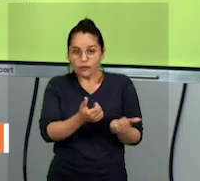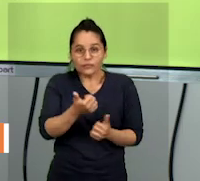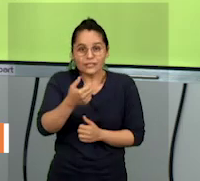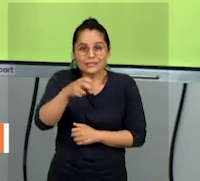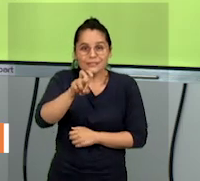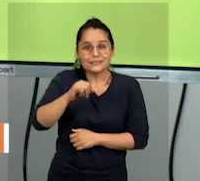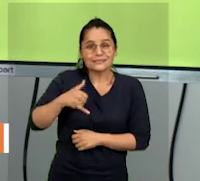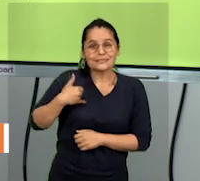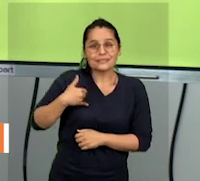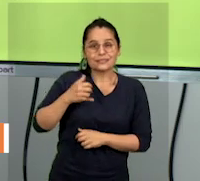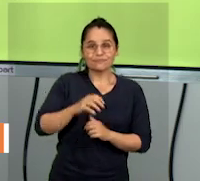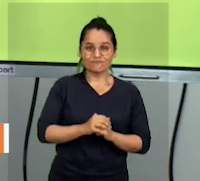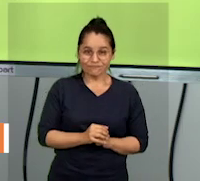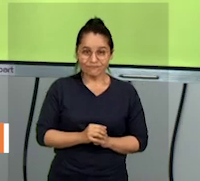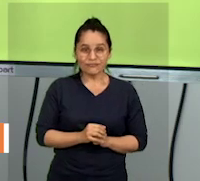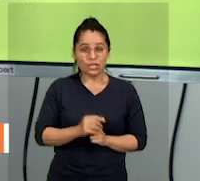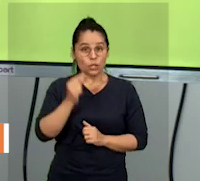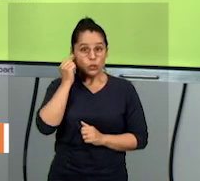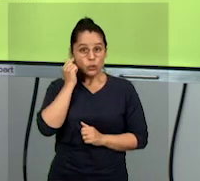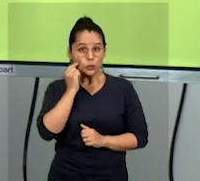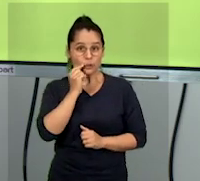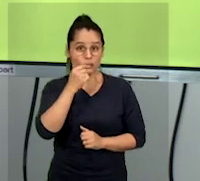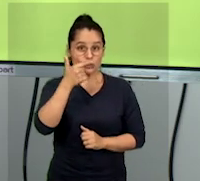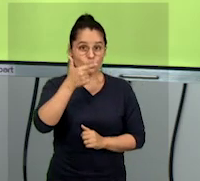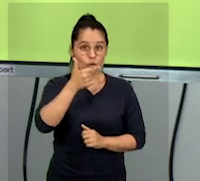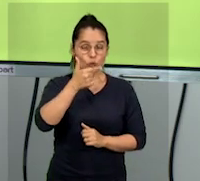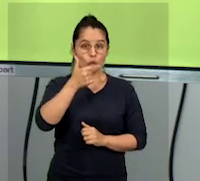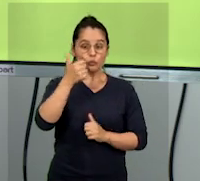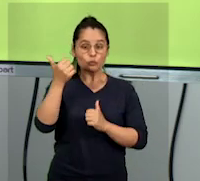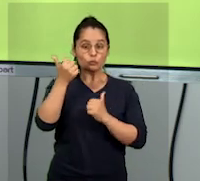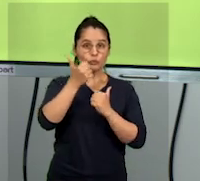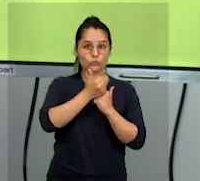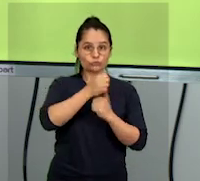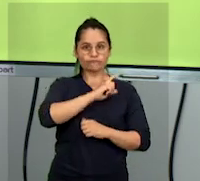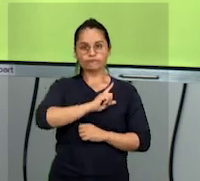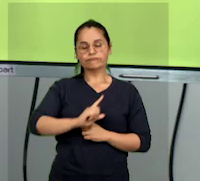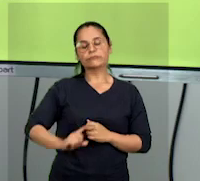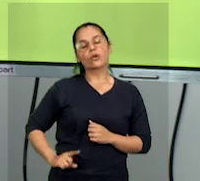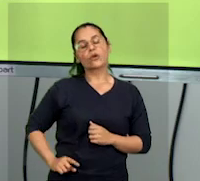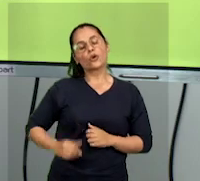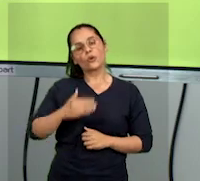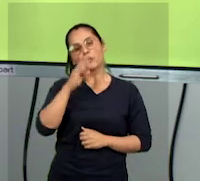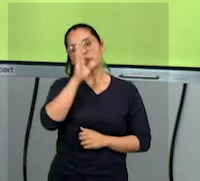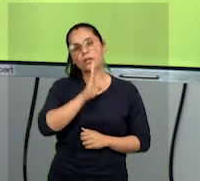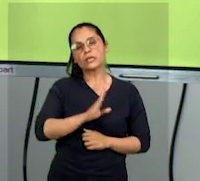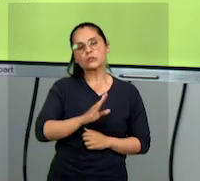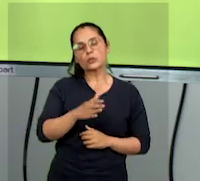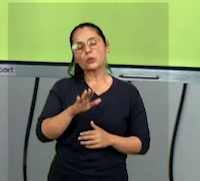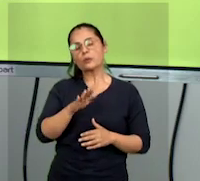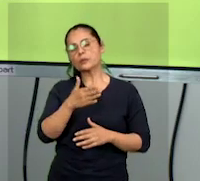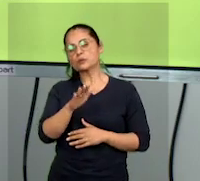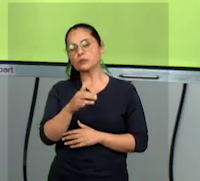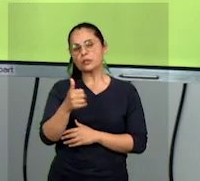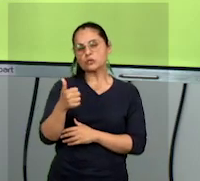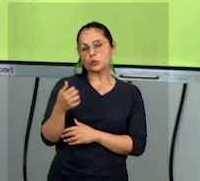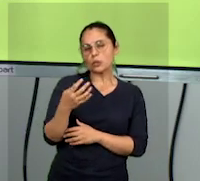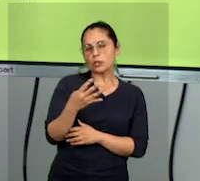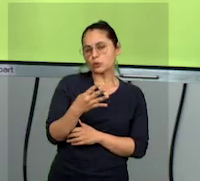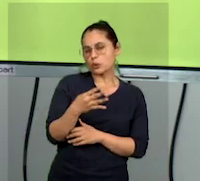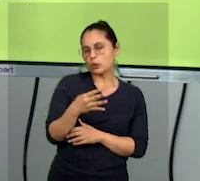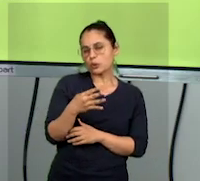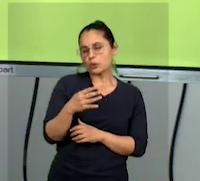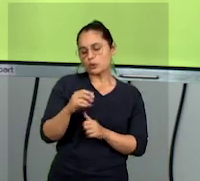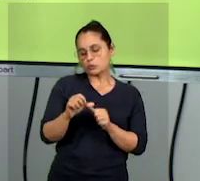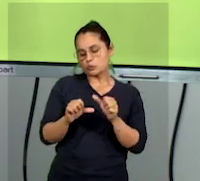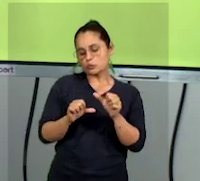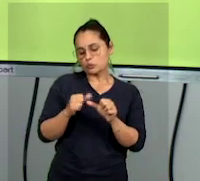anos. O Dom Pedro II, ele assume o governo no Brasil com essa idade, de 14 para 15 anos. E